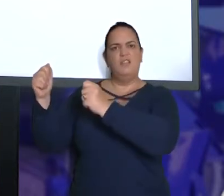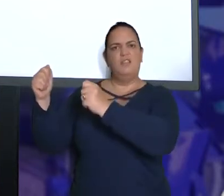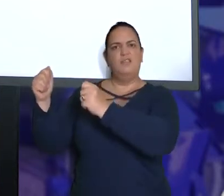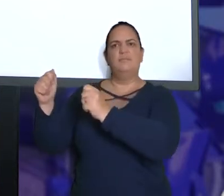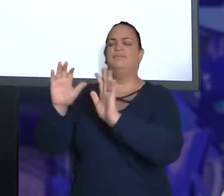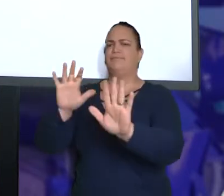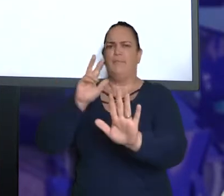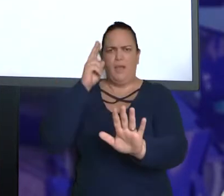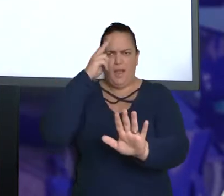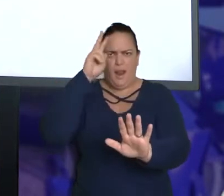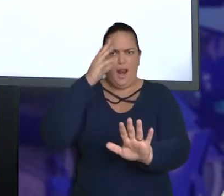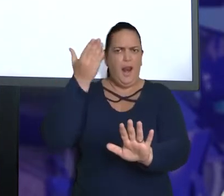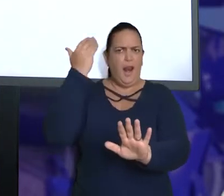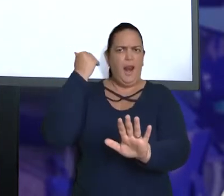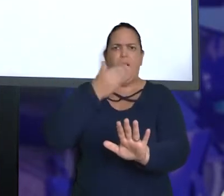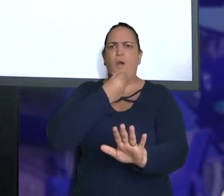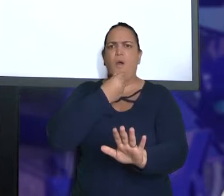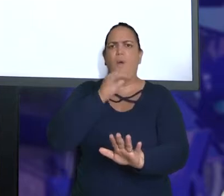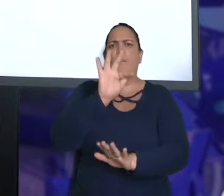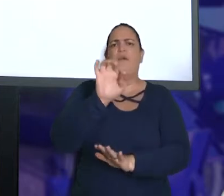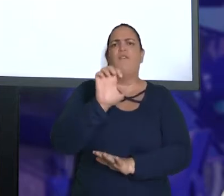recentemente o Felipe Neto lançou um Twitter